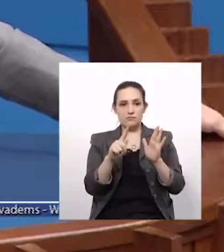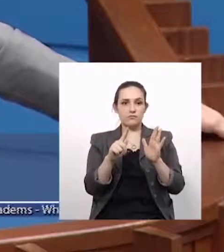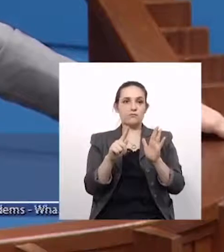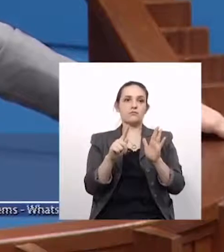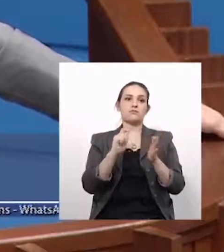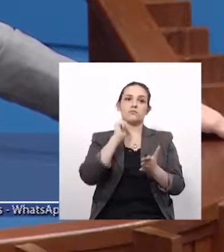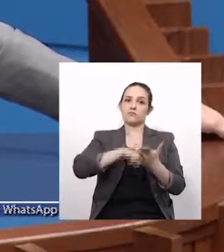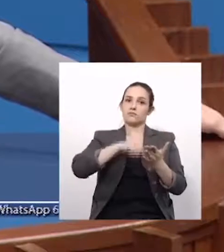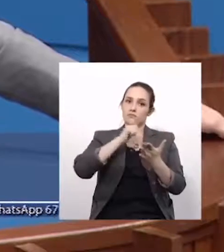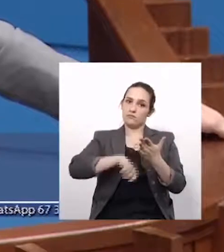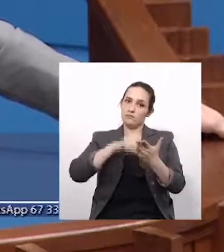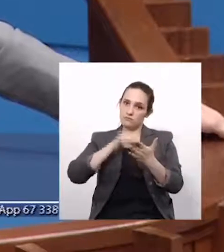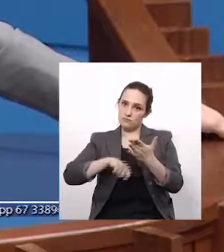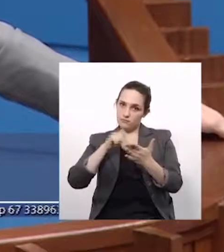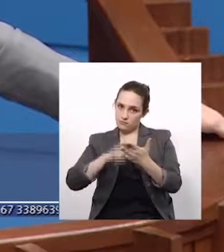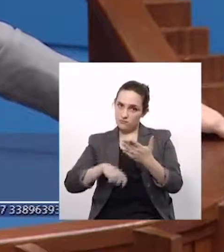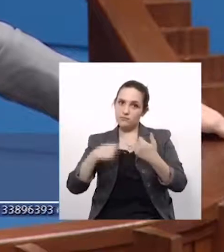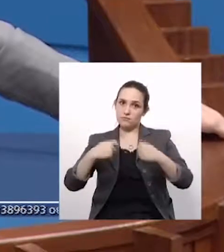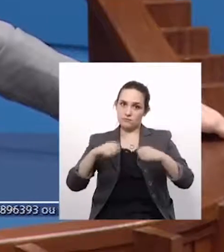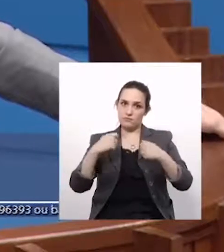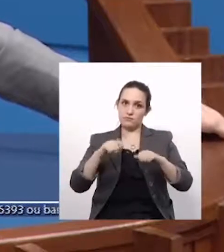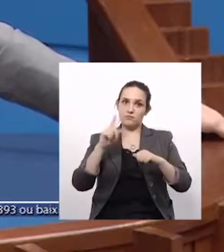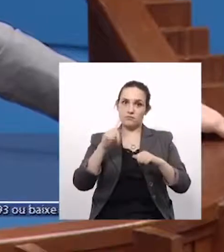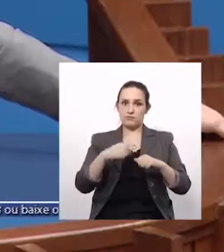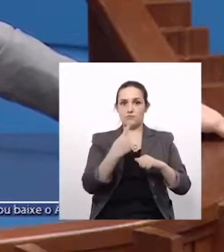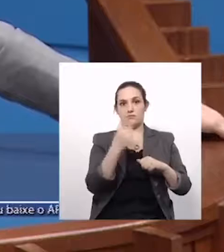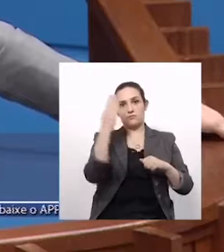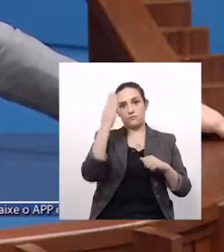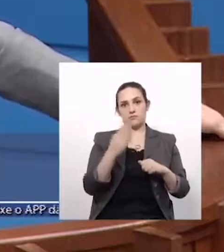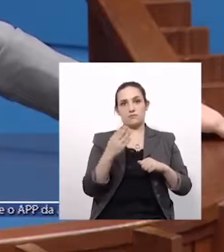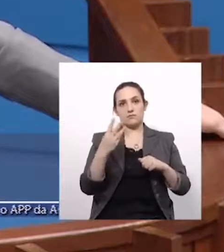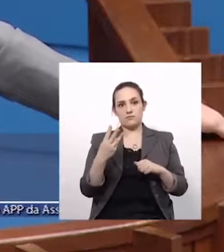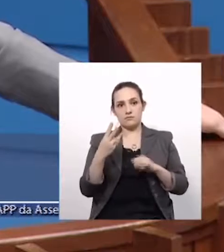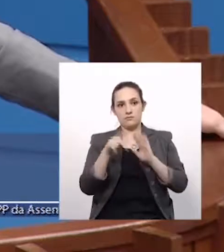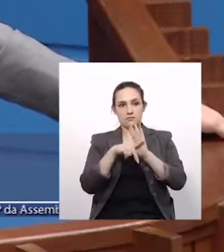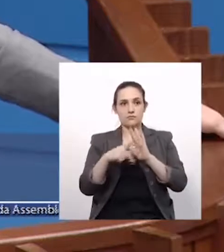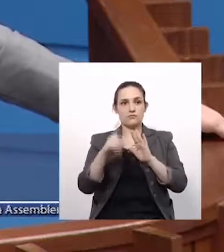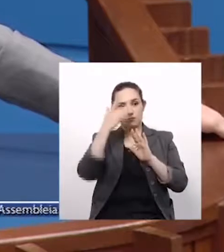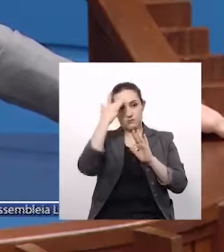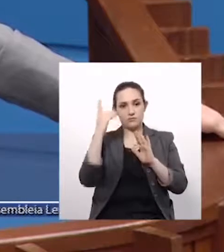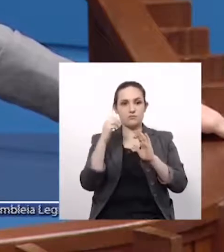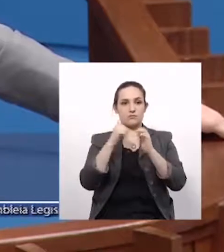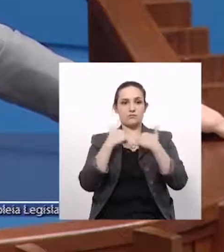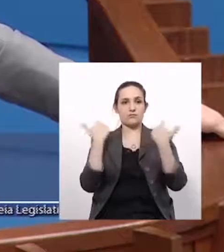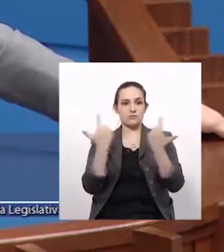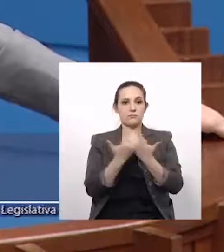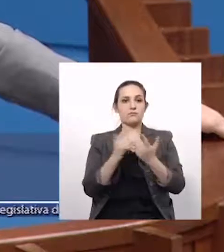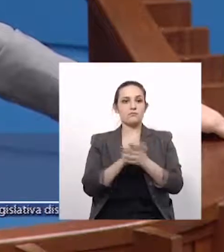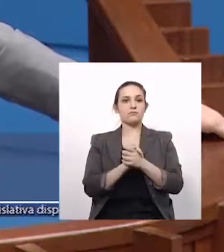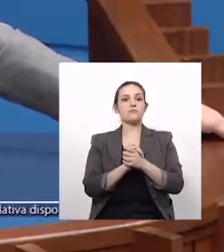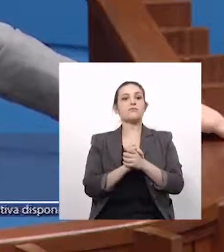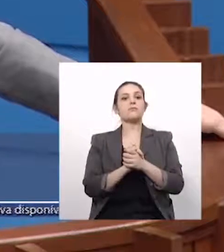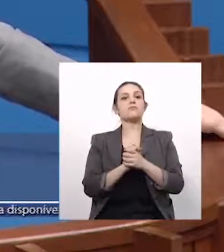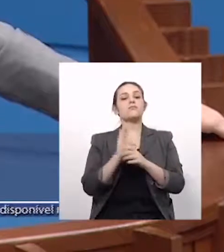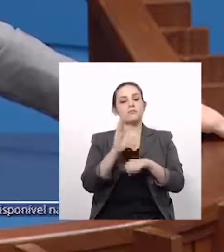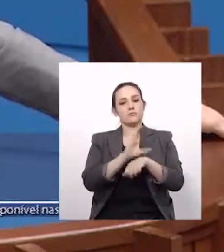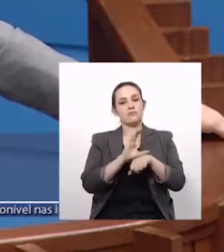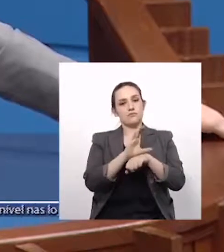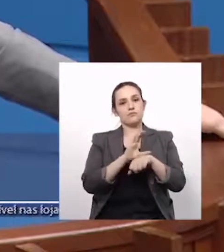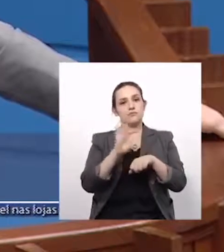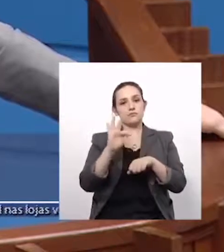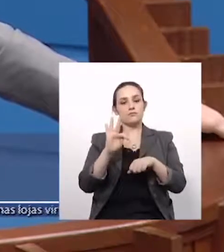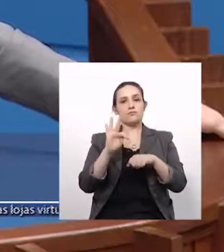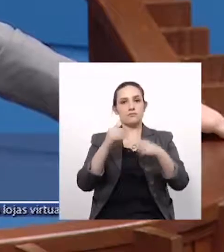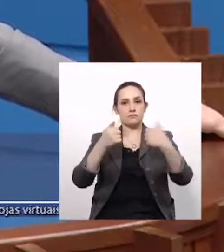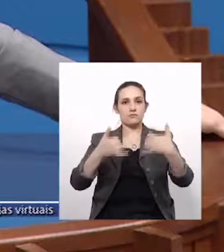as assinaturas regulamentares de 1/3 dos membros da Casa, tal qual disposto na Constituição,